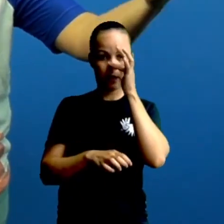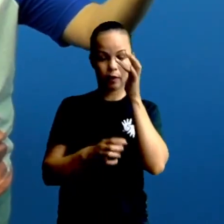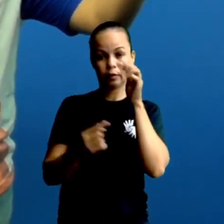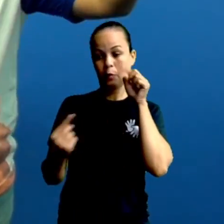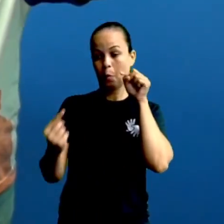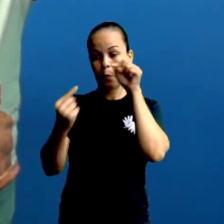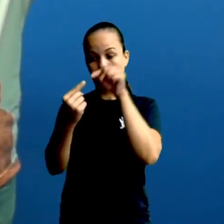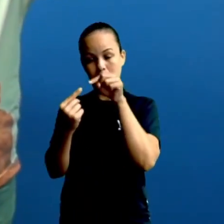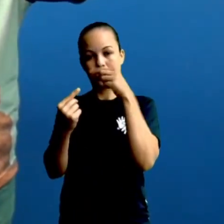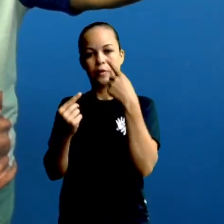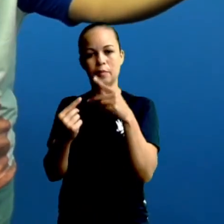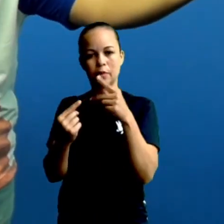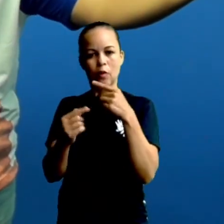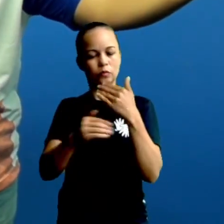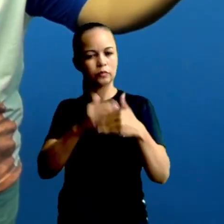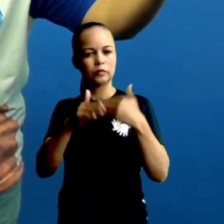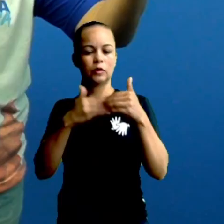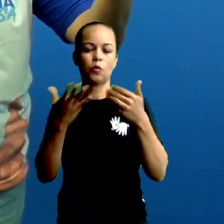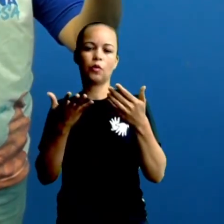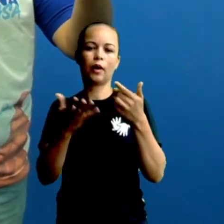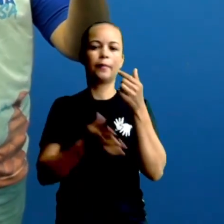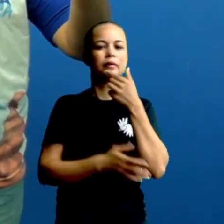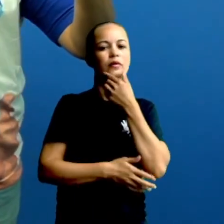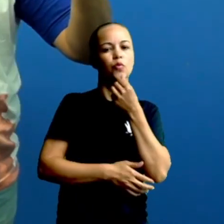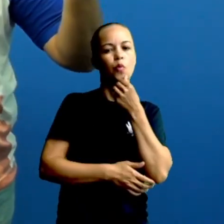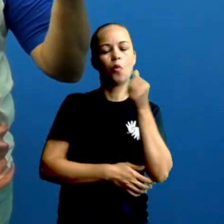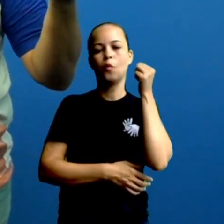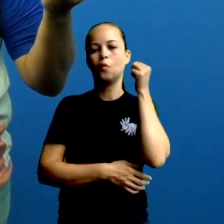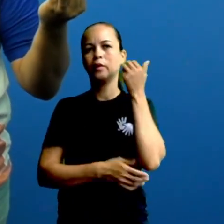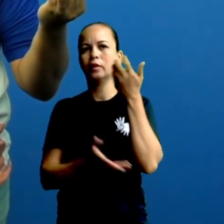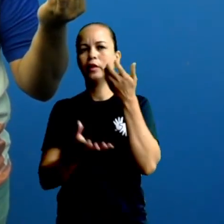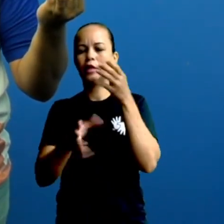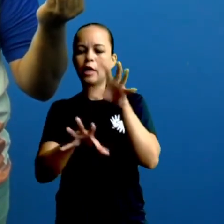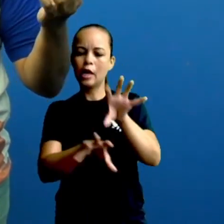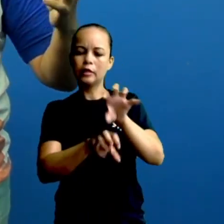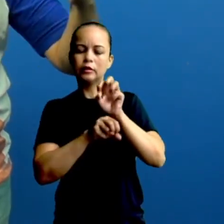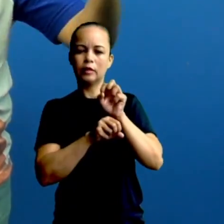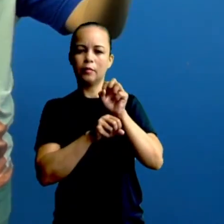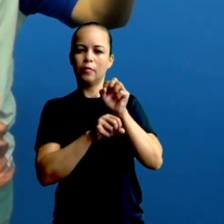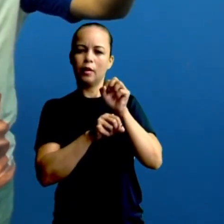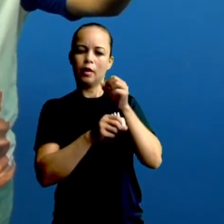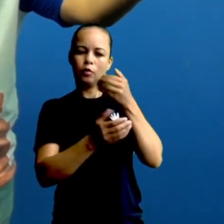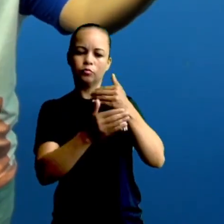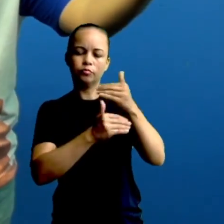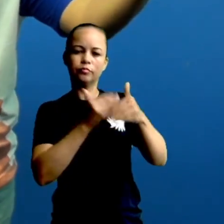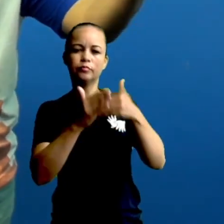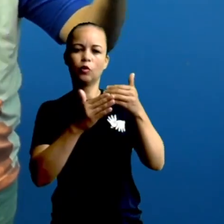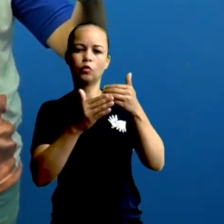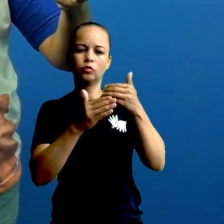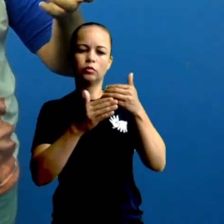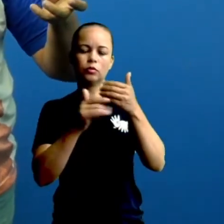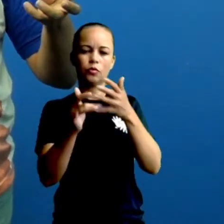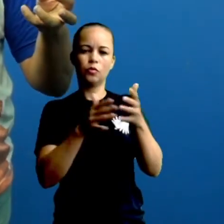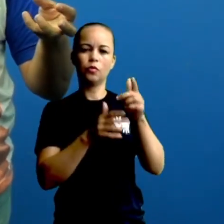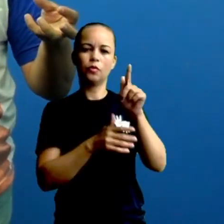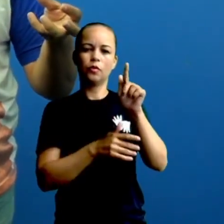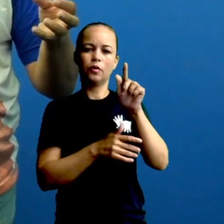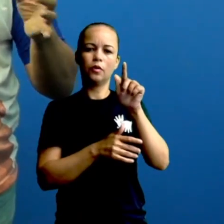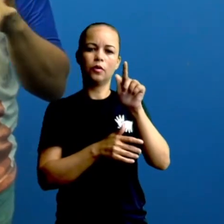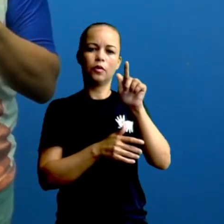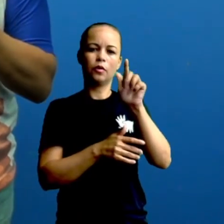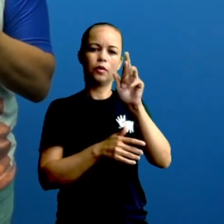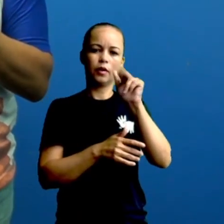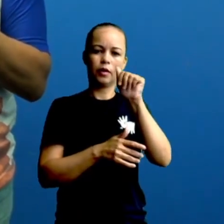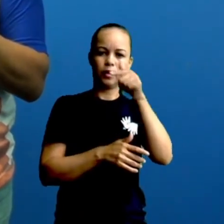objetivo produzir o gameta masculino e receber esse gameta masculino, ou seja, produzir o grão de pólen e receber esse grão de